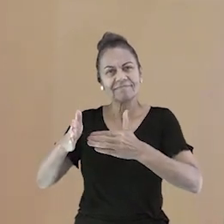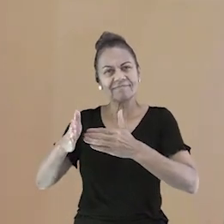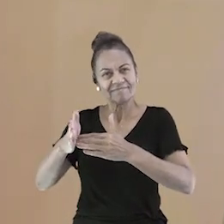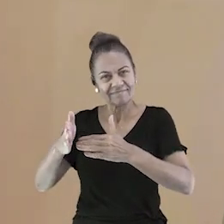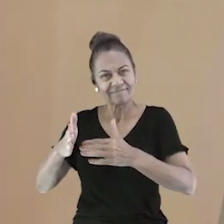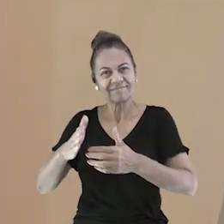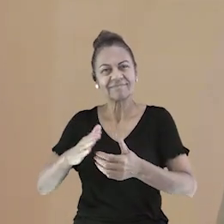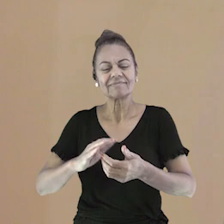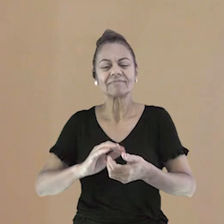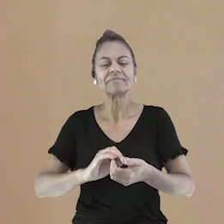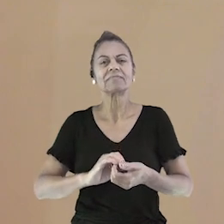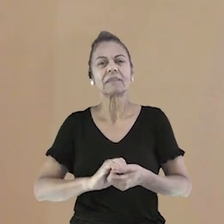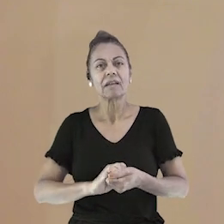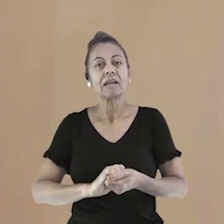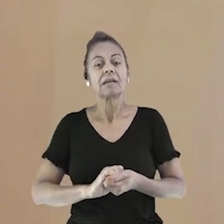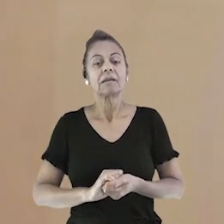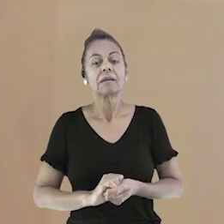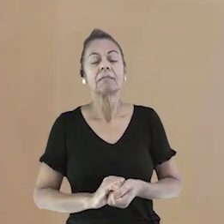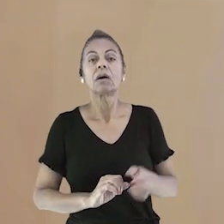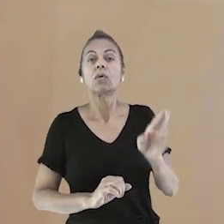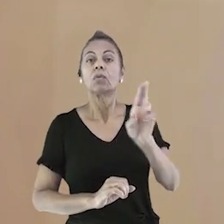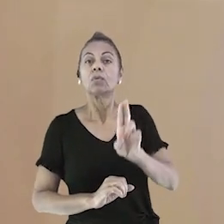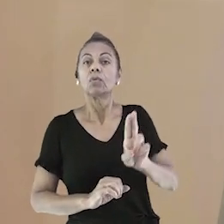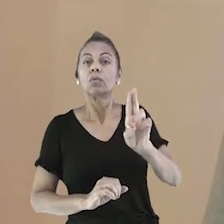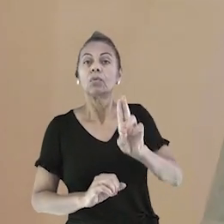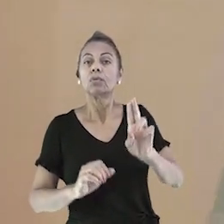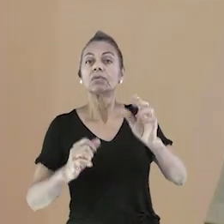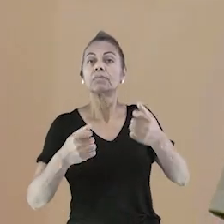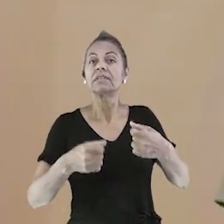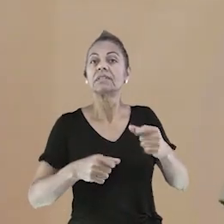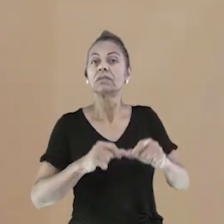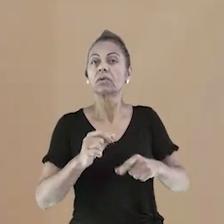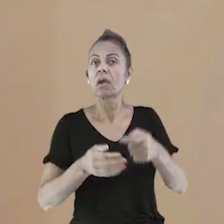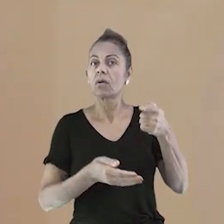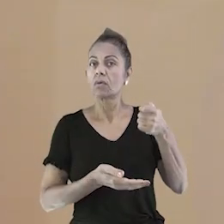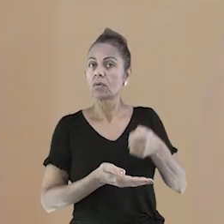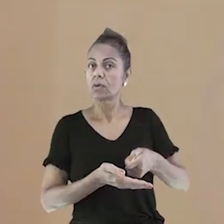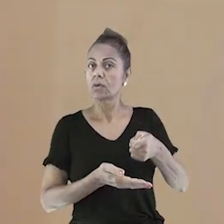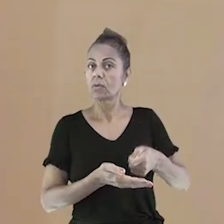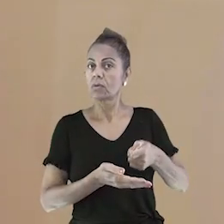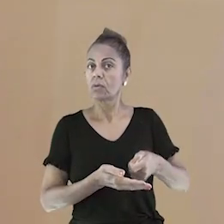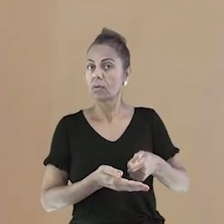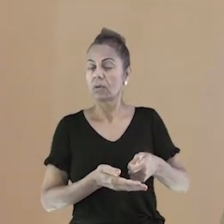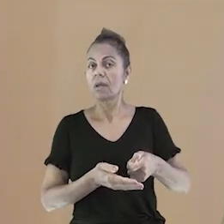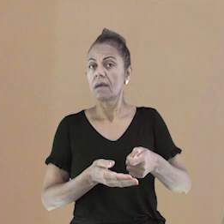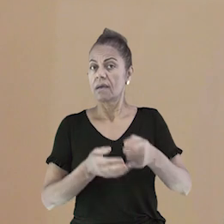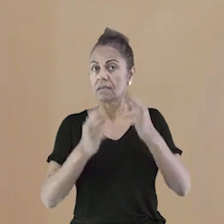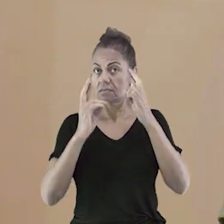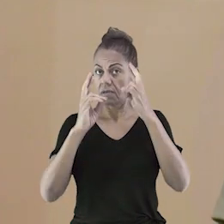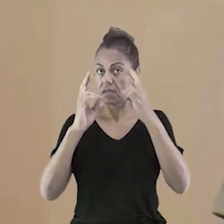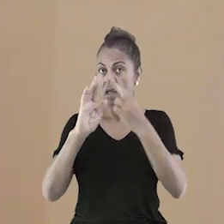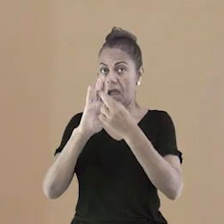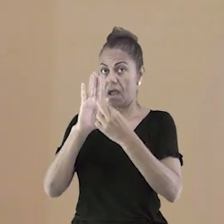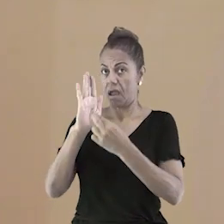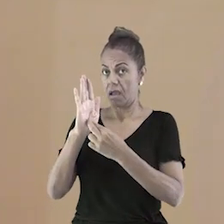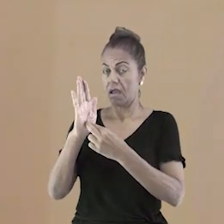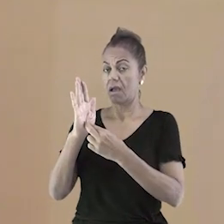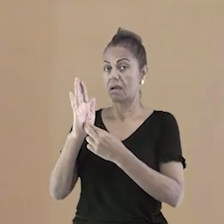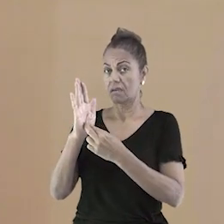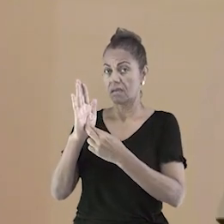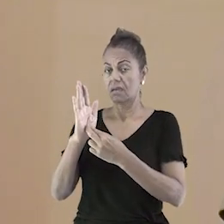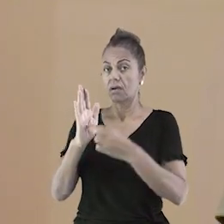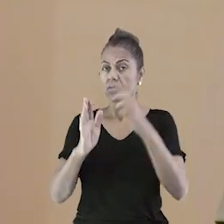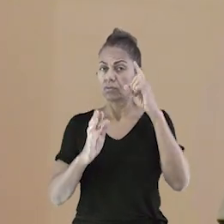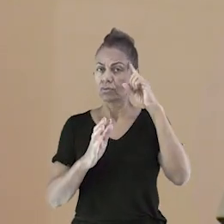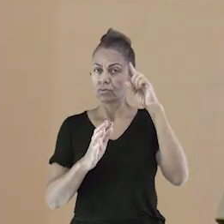da variedade das marcas existentes no mercado. O uso também deve ser feito de forma rigorosa, ou seja, tem que respeitar direitinho as